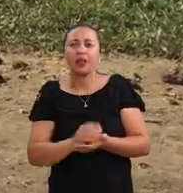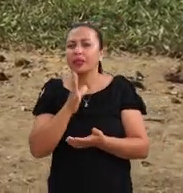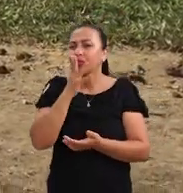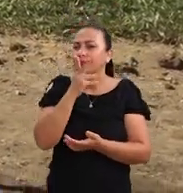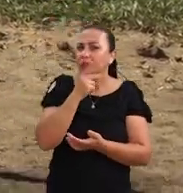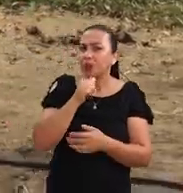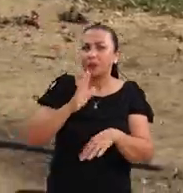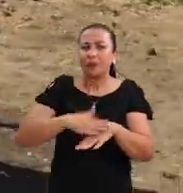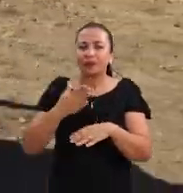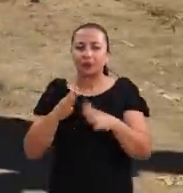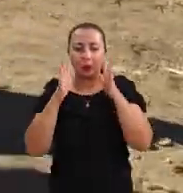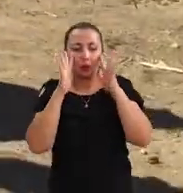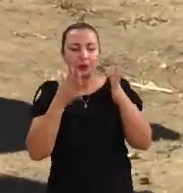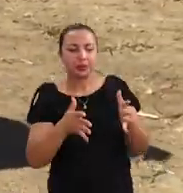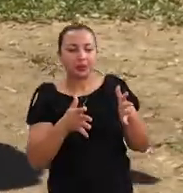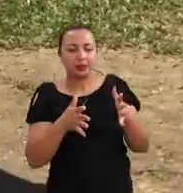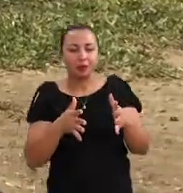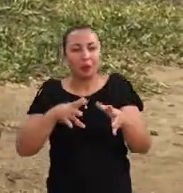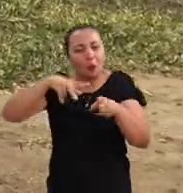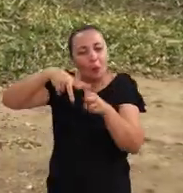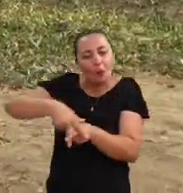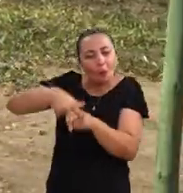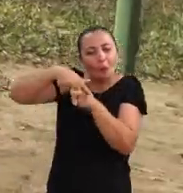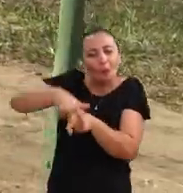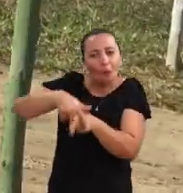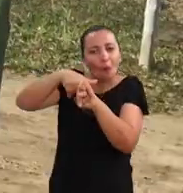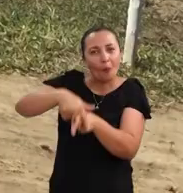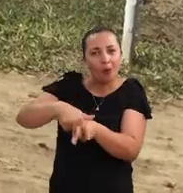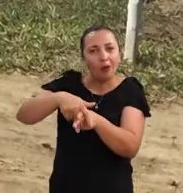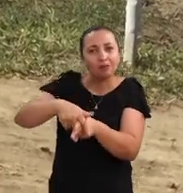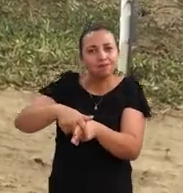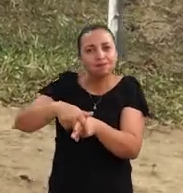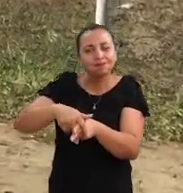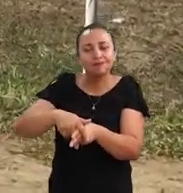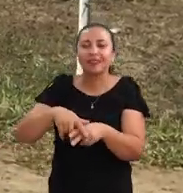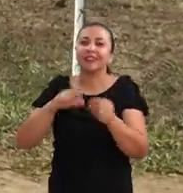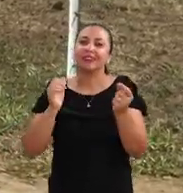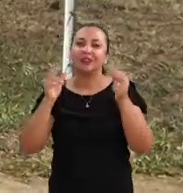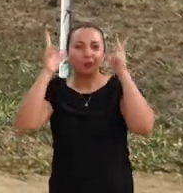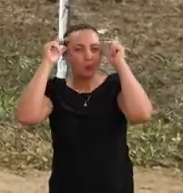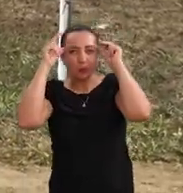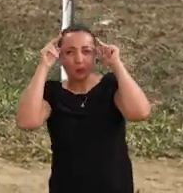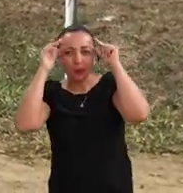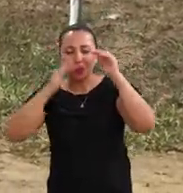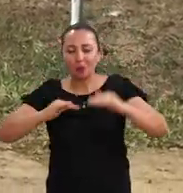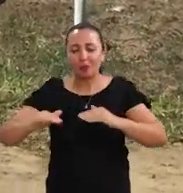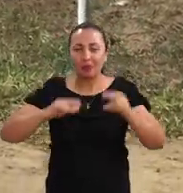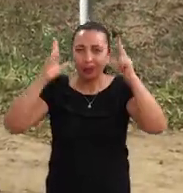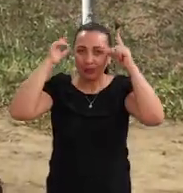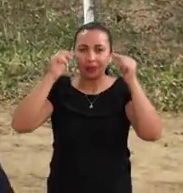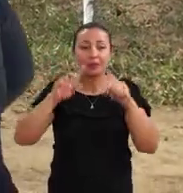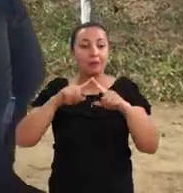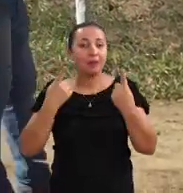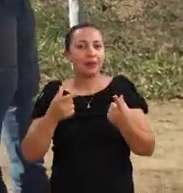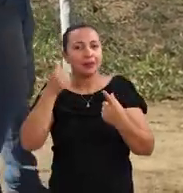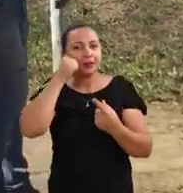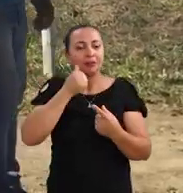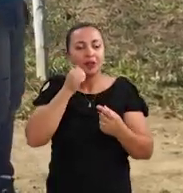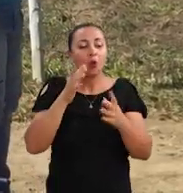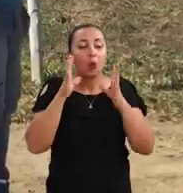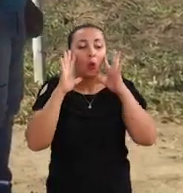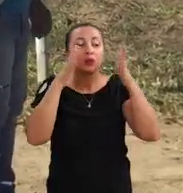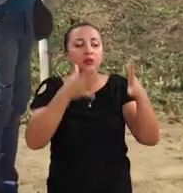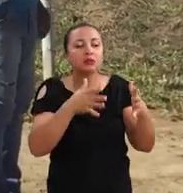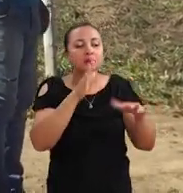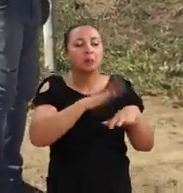Os meninos, eles se concentravam mais no montar, no cavalgar, entendeu? No movimento do cavalo. Já as meninas, elas